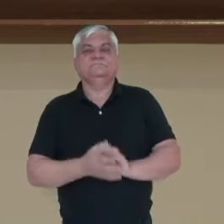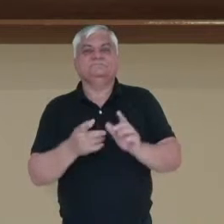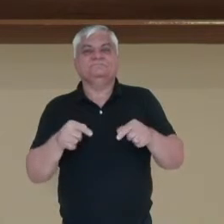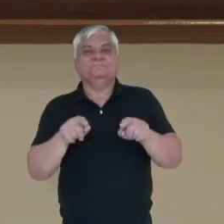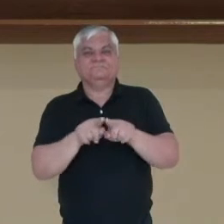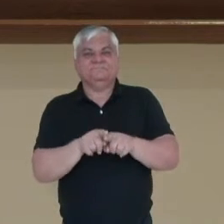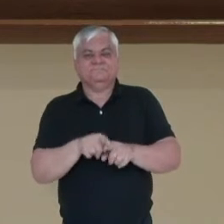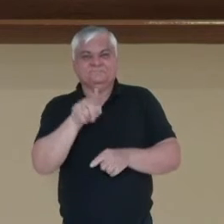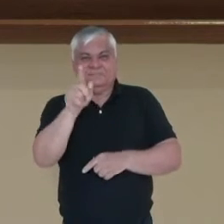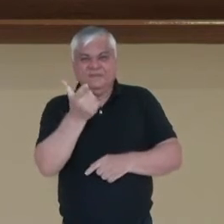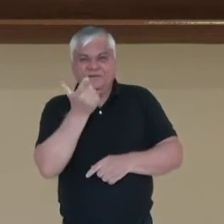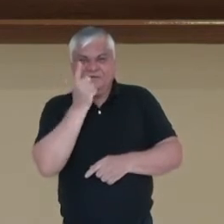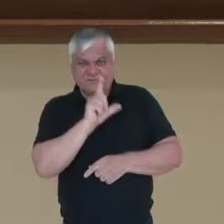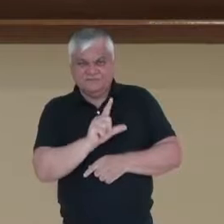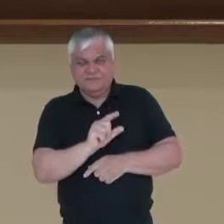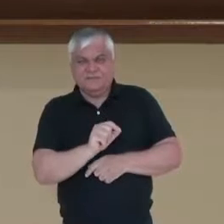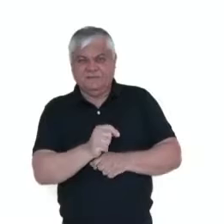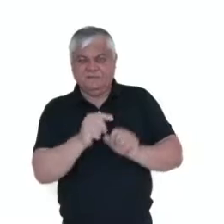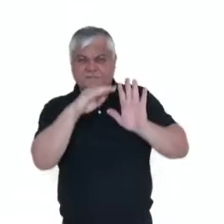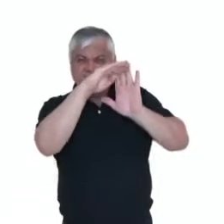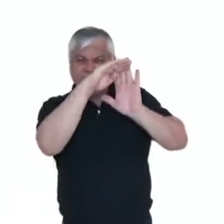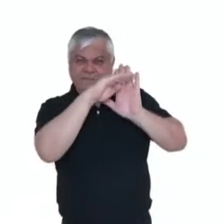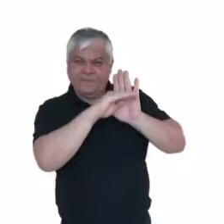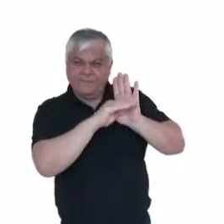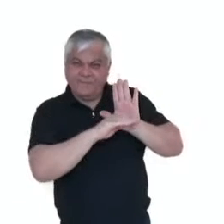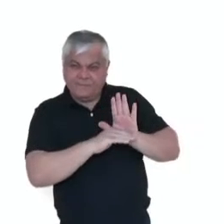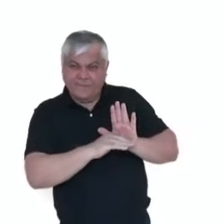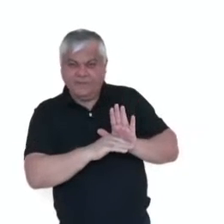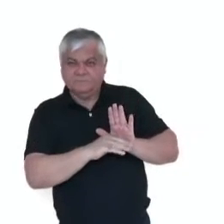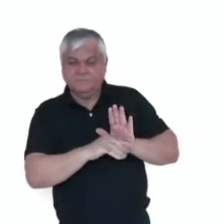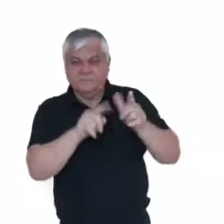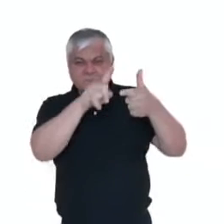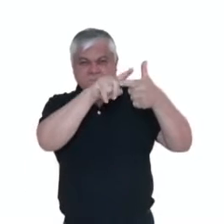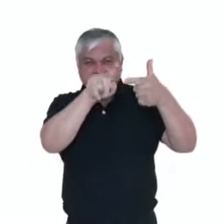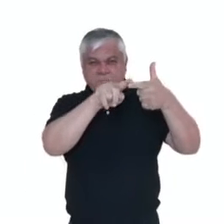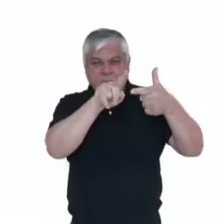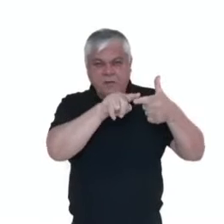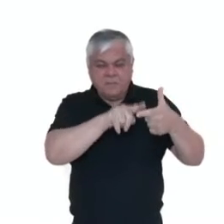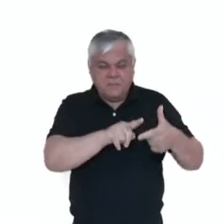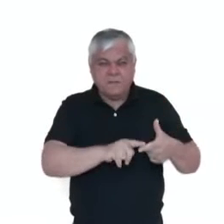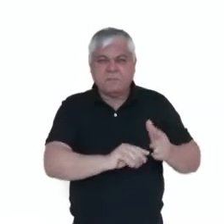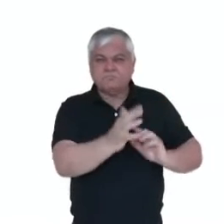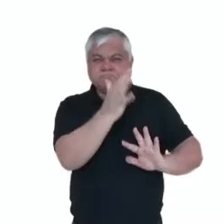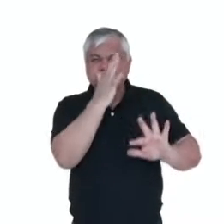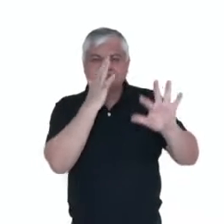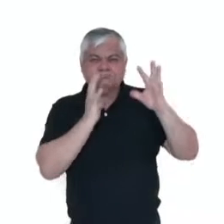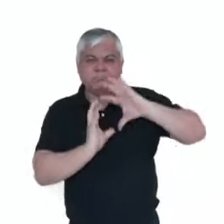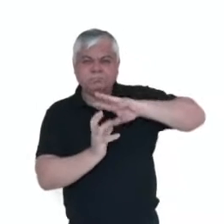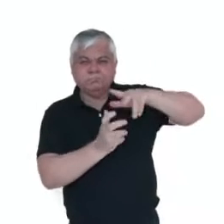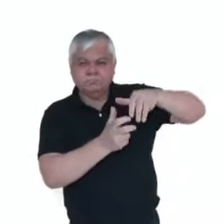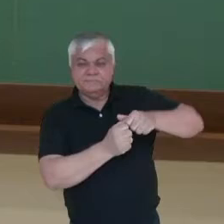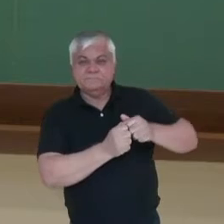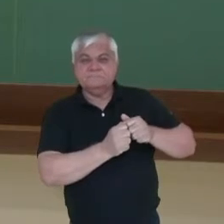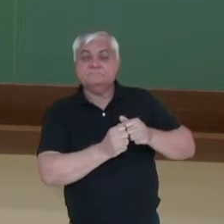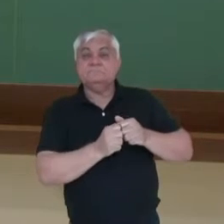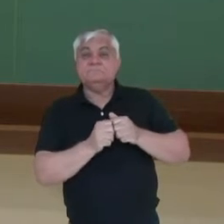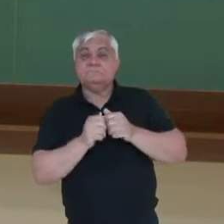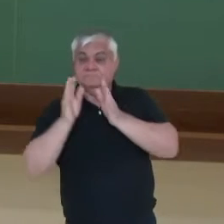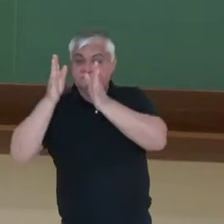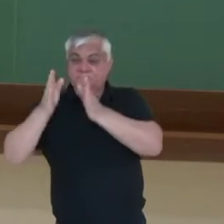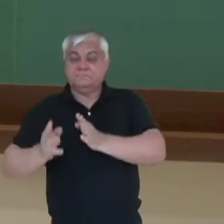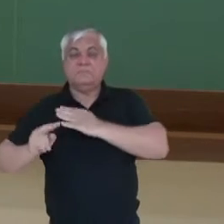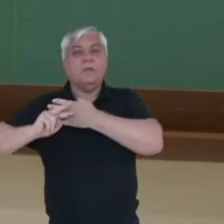Voltei! Você conseguiu fazer a lista, então, dos problemas ambientais e as consequências. Com isso, chegamos